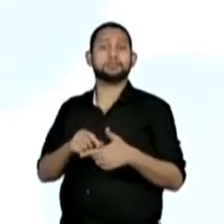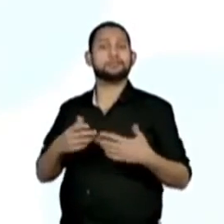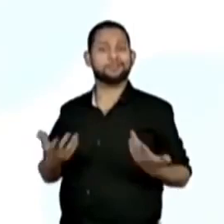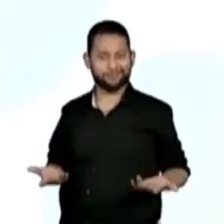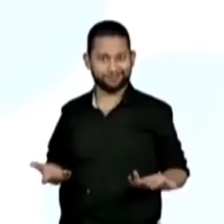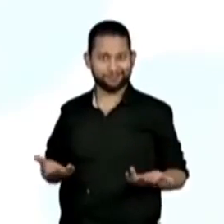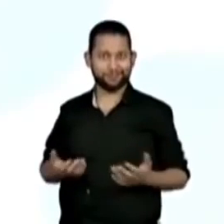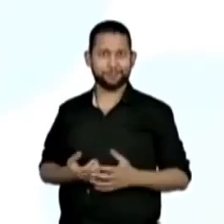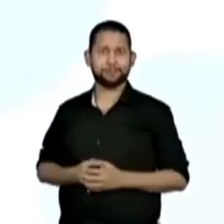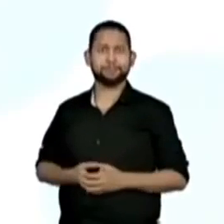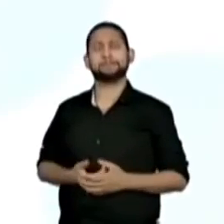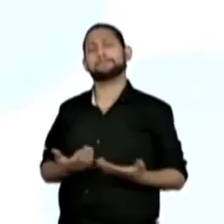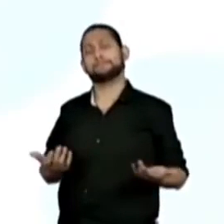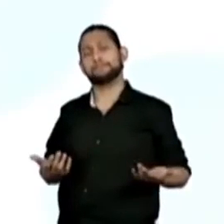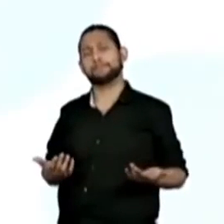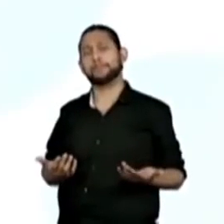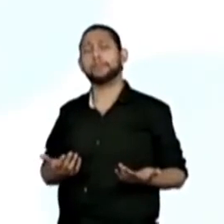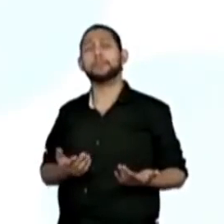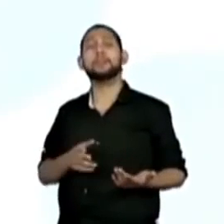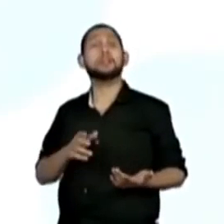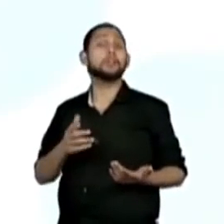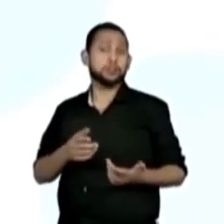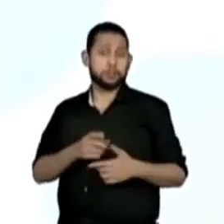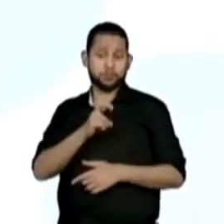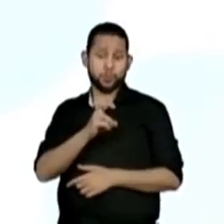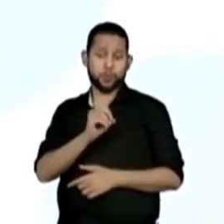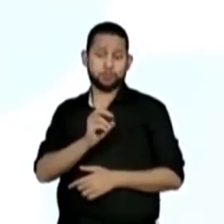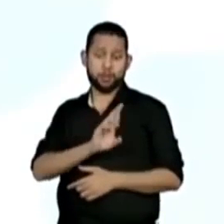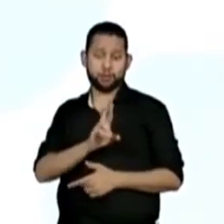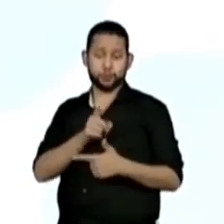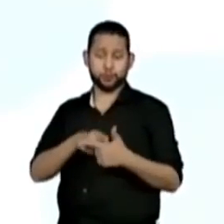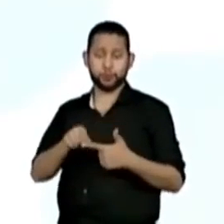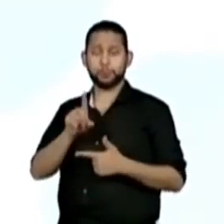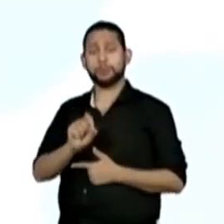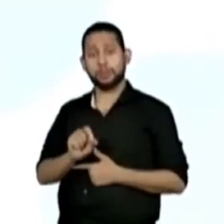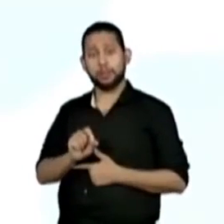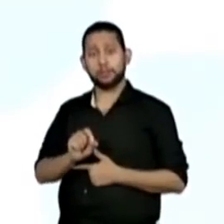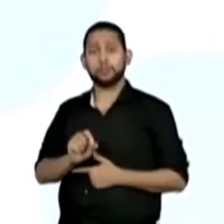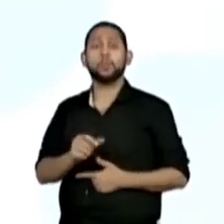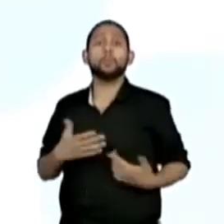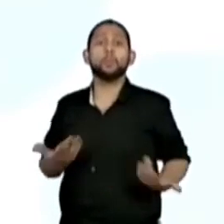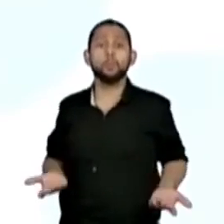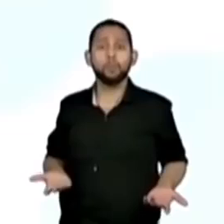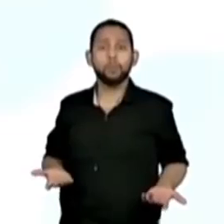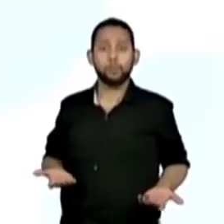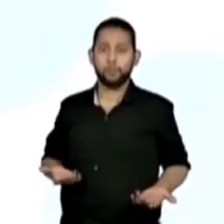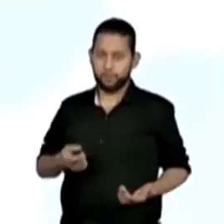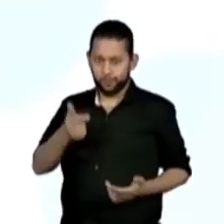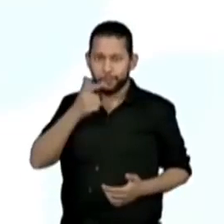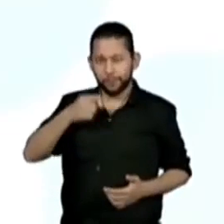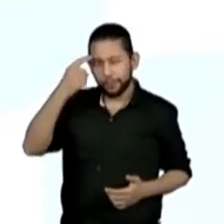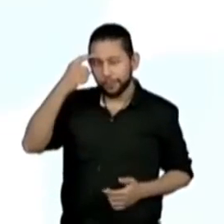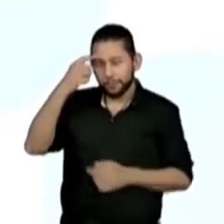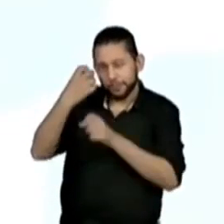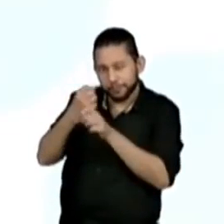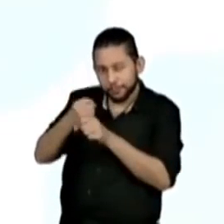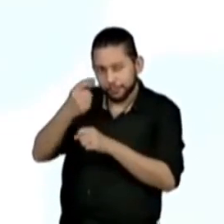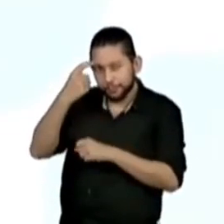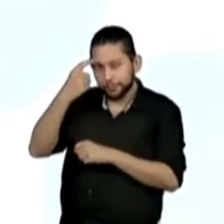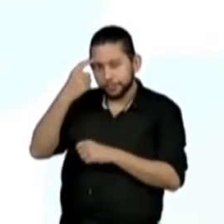10 e qual será o meu resultado consigo fazer isso através do cálculo mental